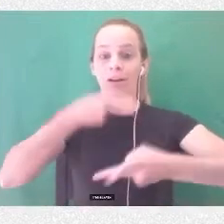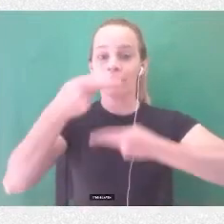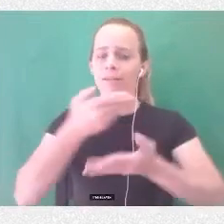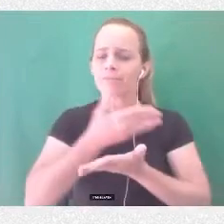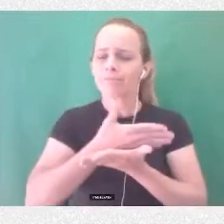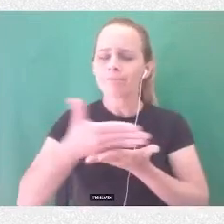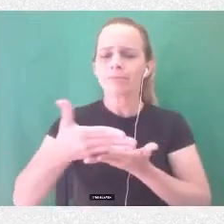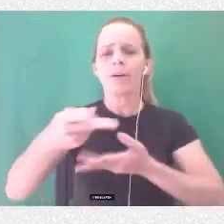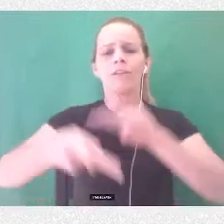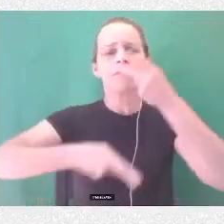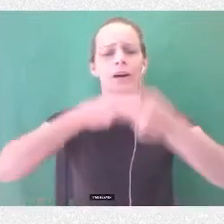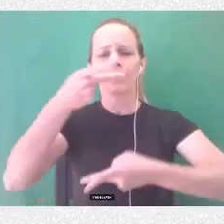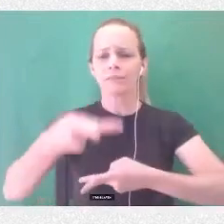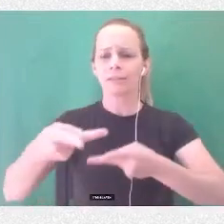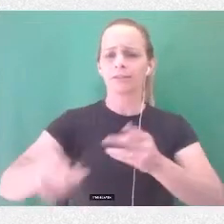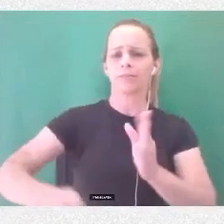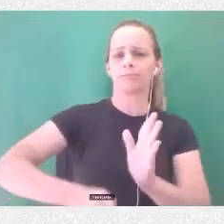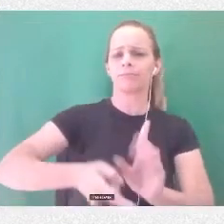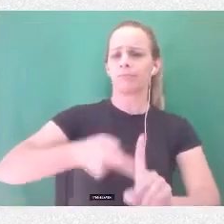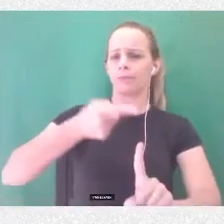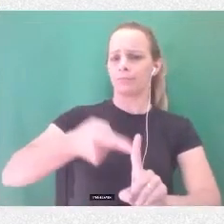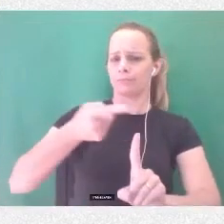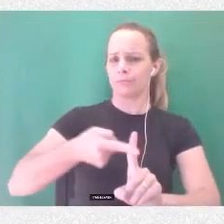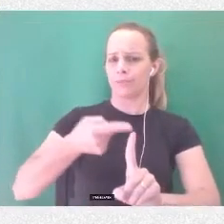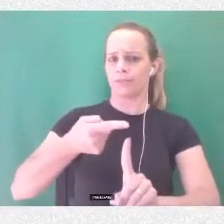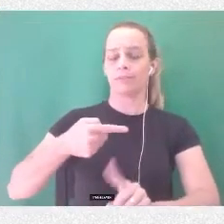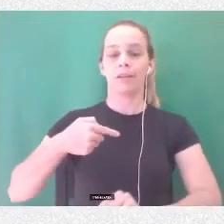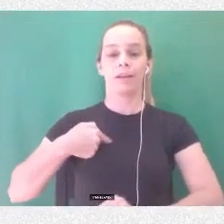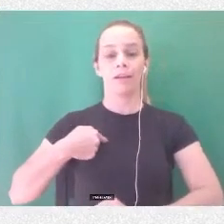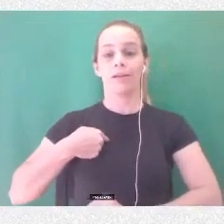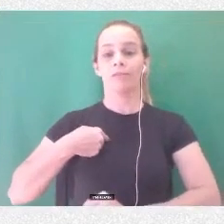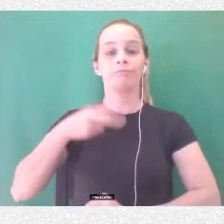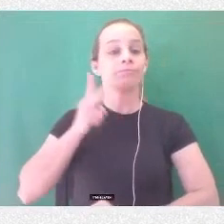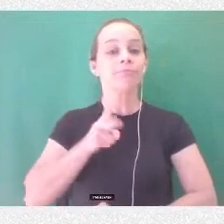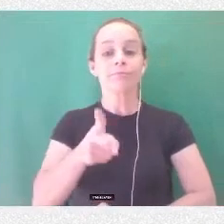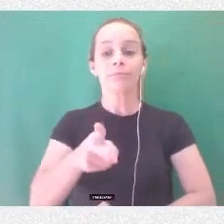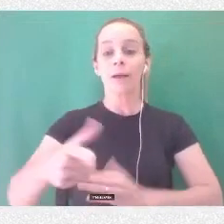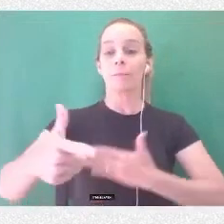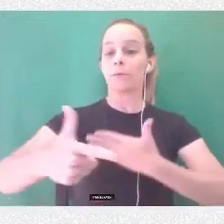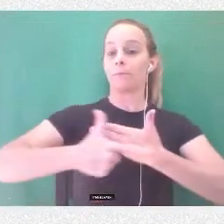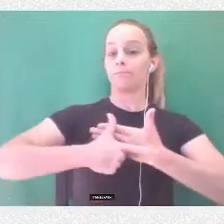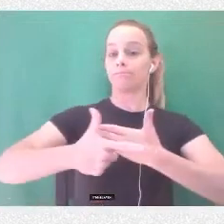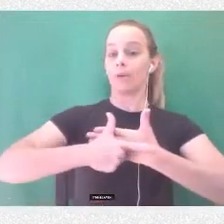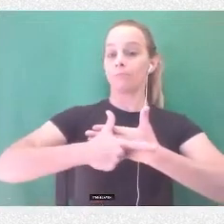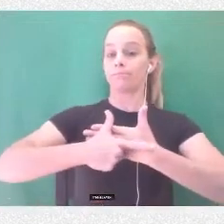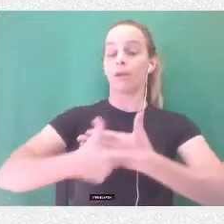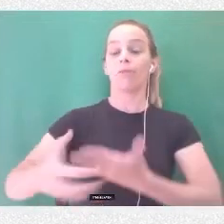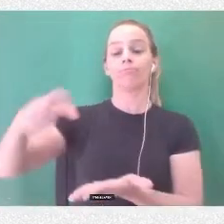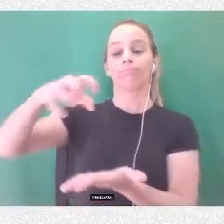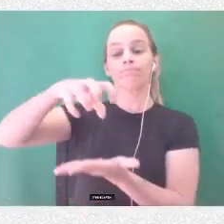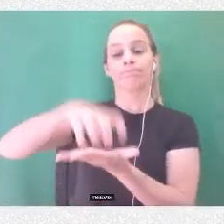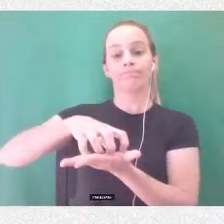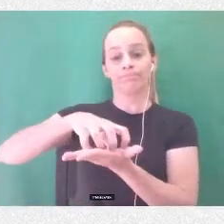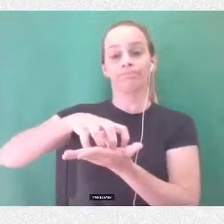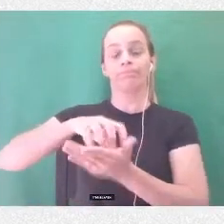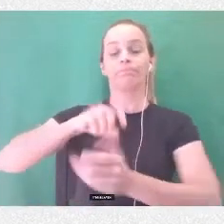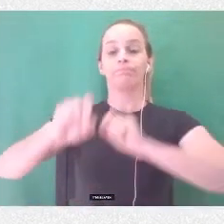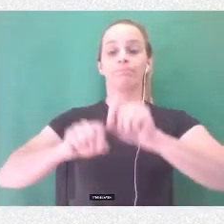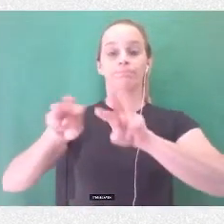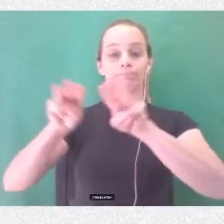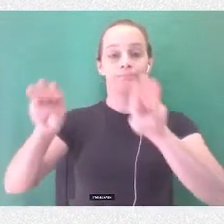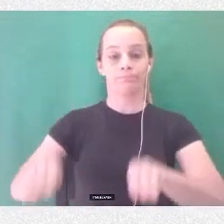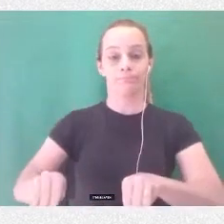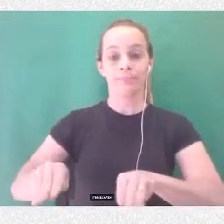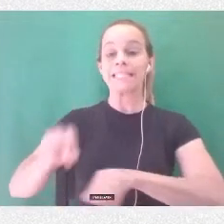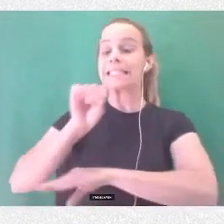dizendo, em primeiro lugar, como não poderia deixar de ser, o papel central da universidade. Eu tenho certeza que, se